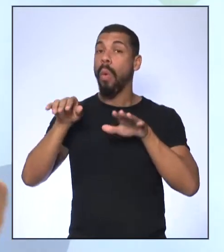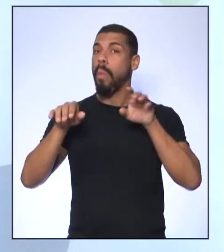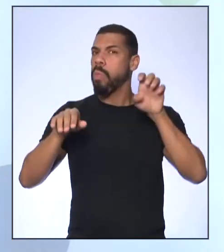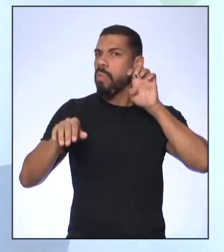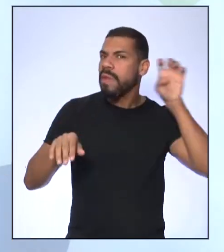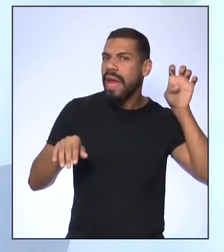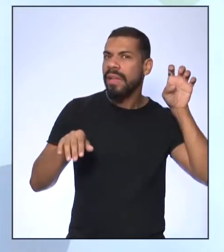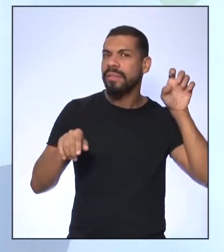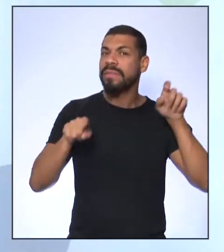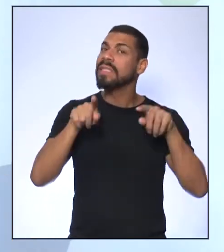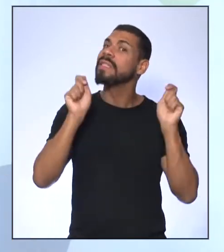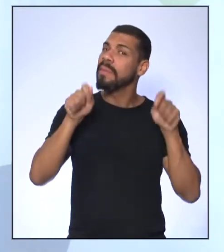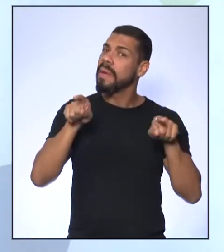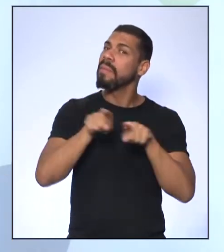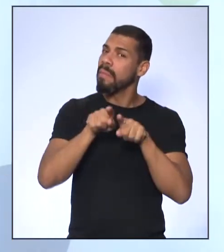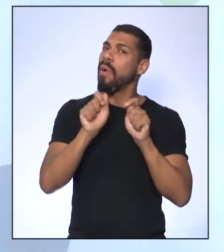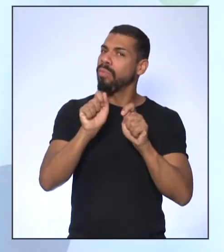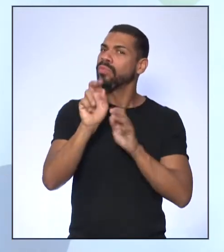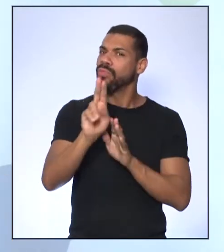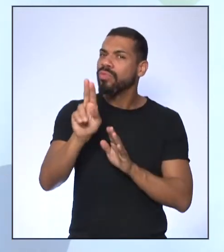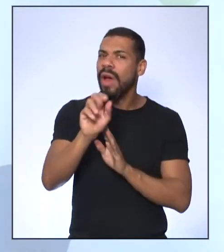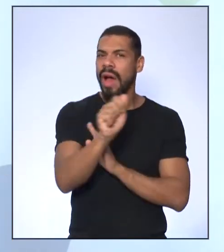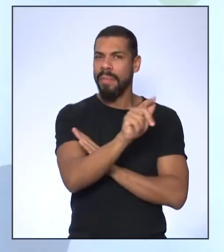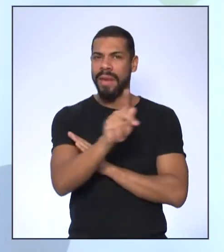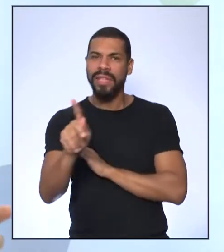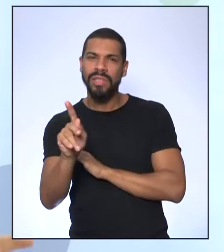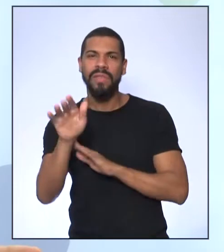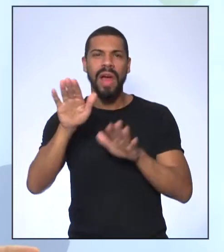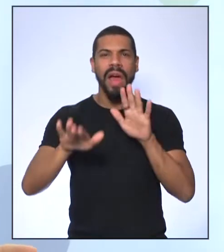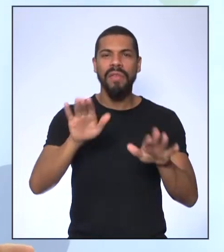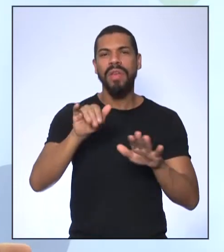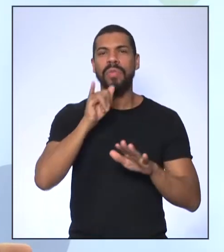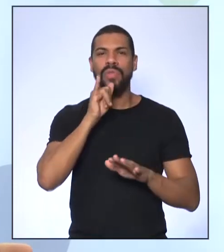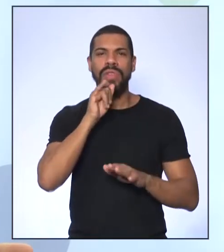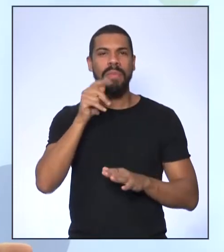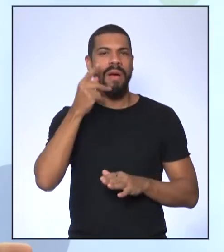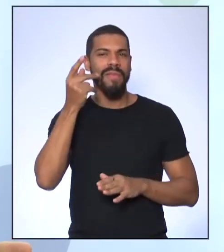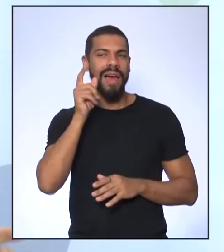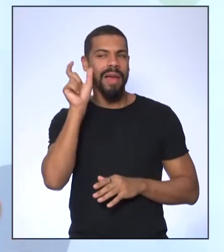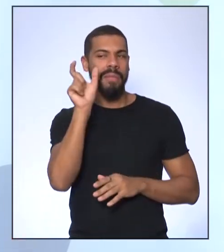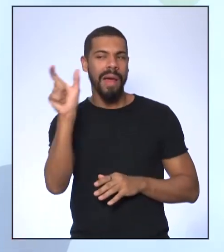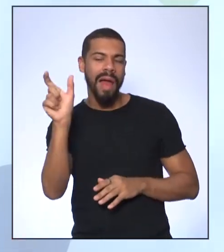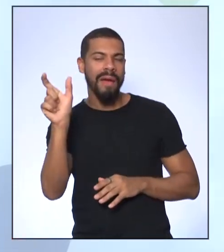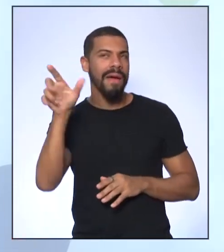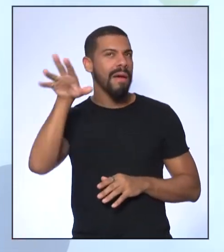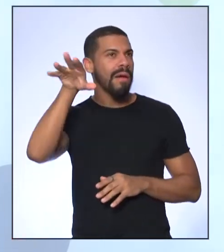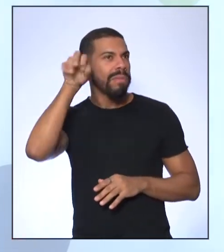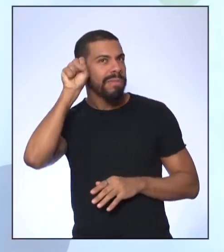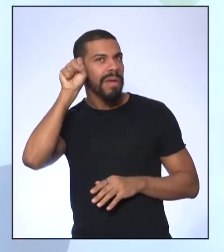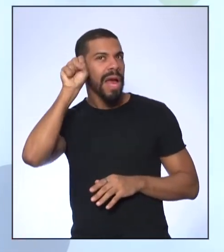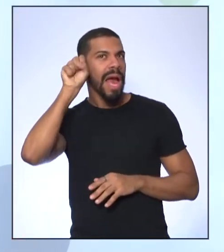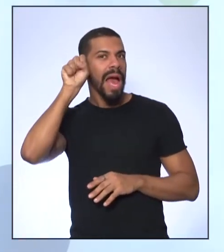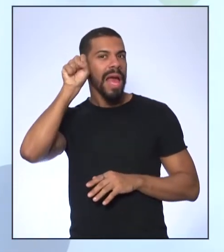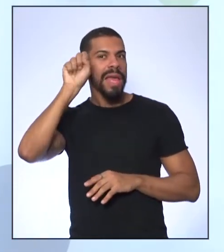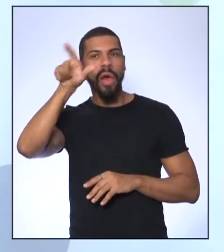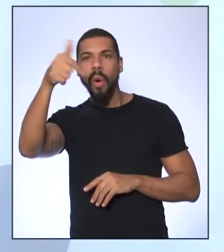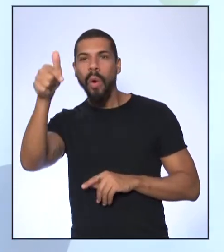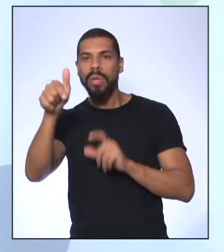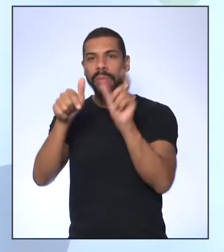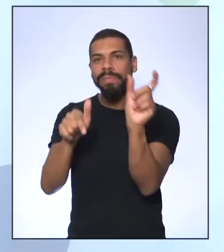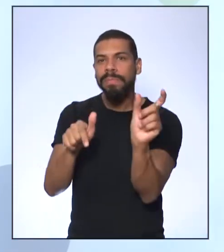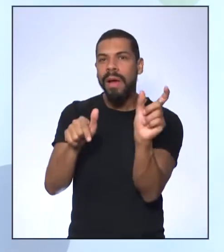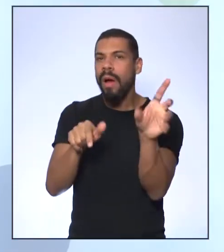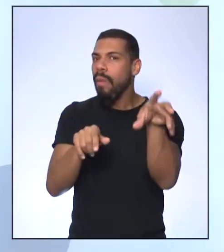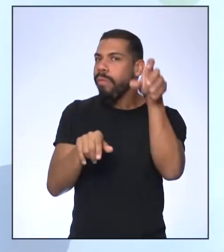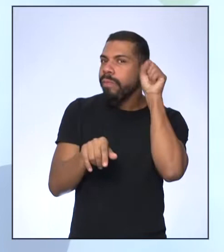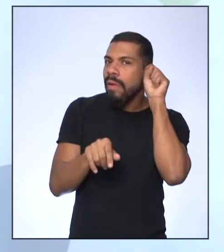para você brincar com isso em certos aplicativos e separar. De repente, uma pessoa fala uma palavra de um lado e a outra pessoa fala a palavra do outro. E aí